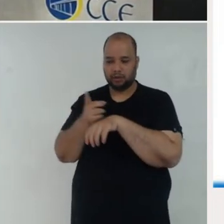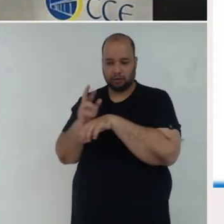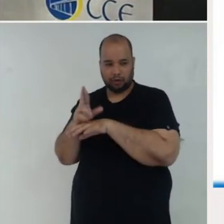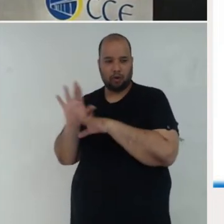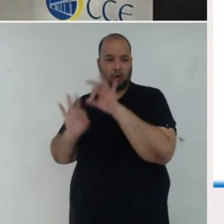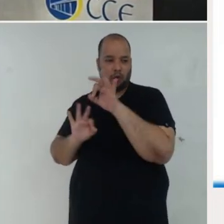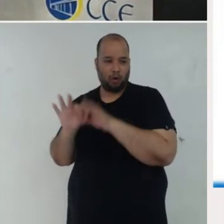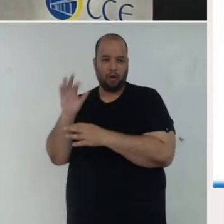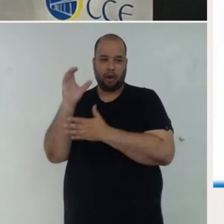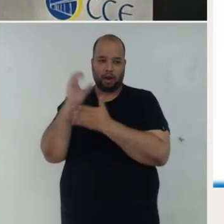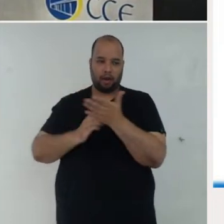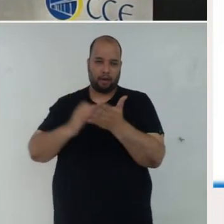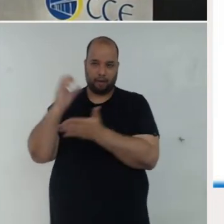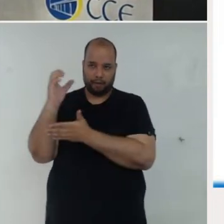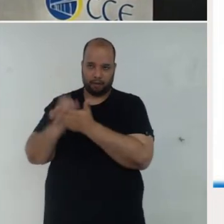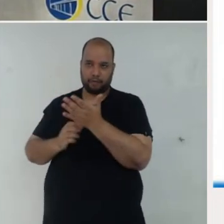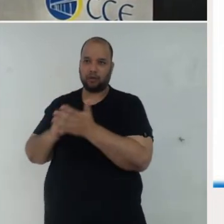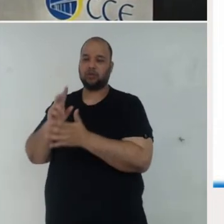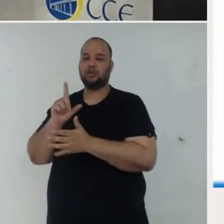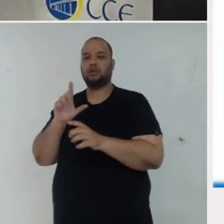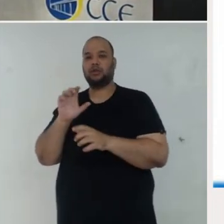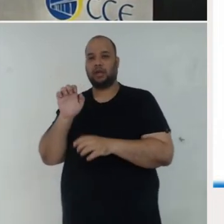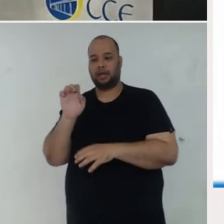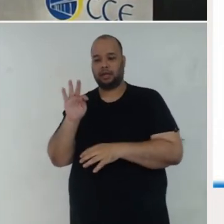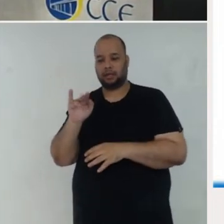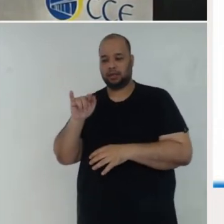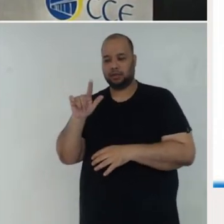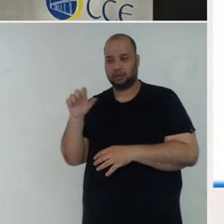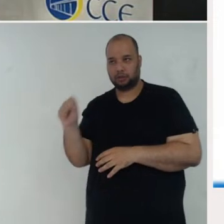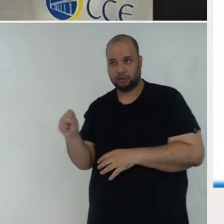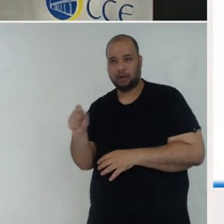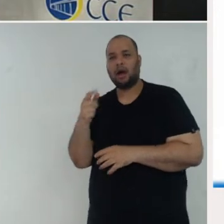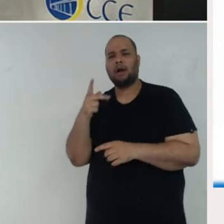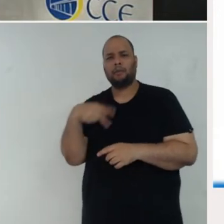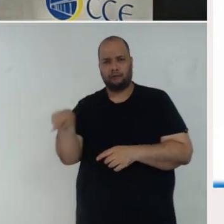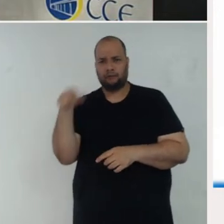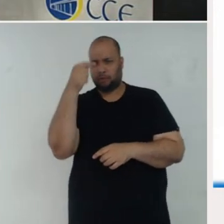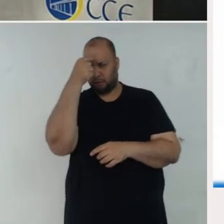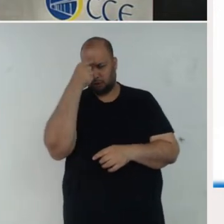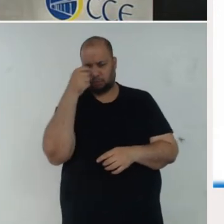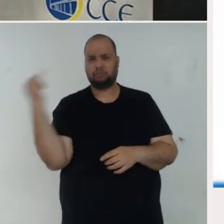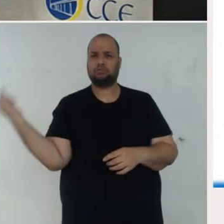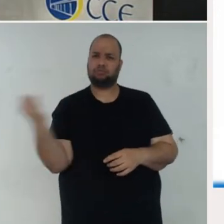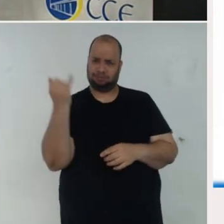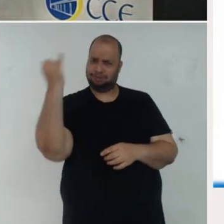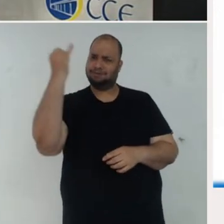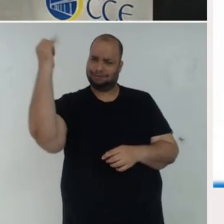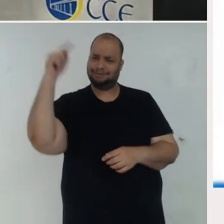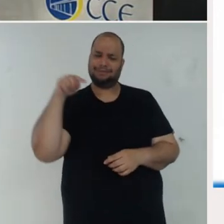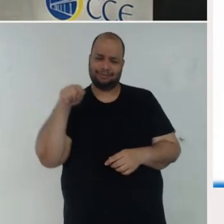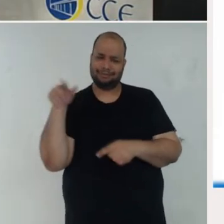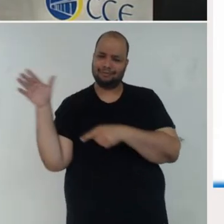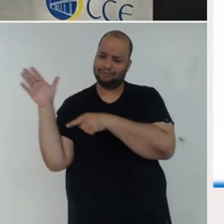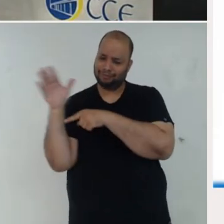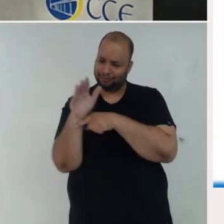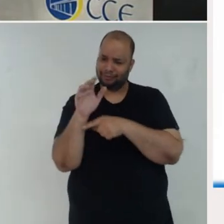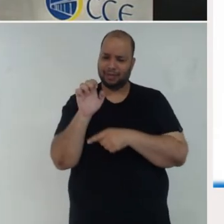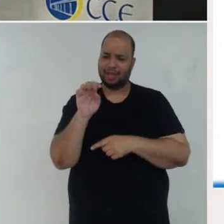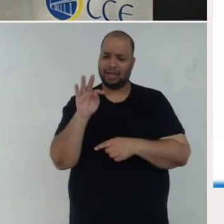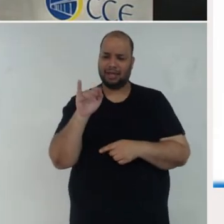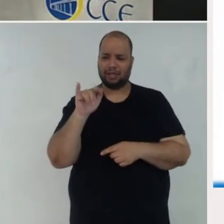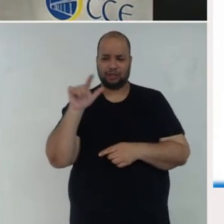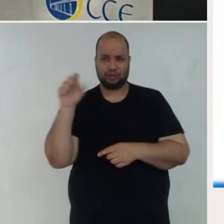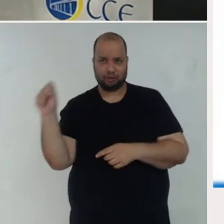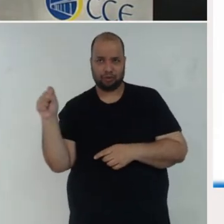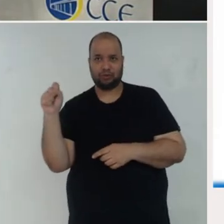vários capítulos aí sobre os etios. A professora Maria Lúcia tem um papel muito importante na consolidação dos etios no